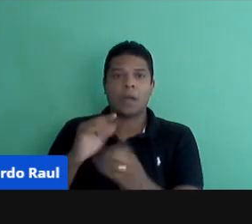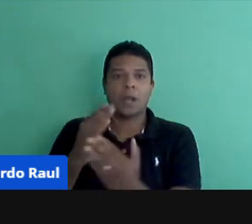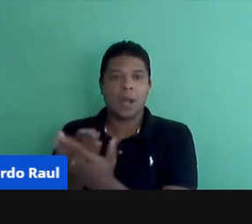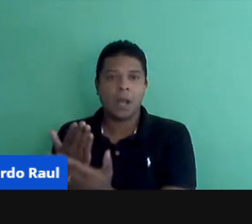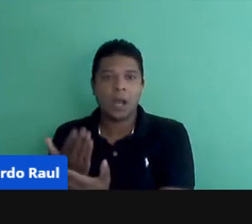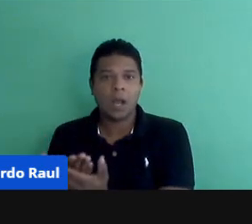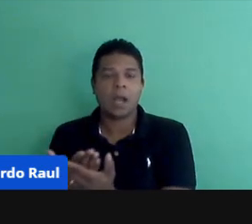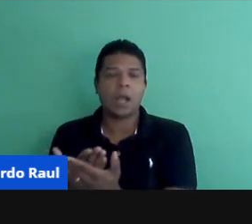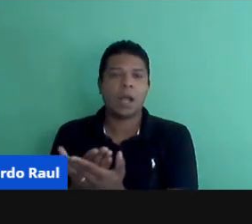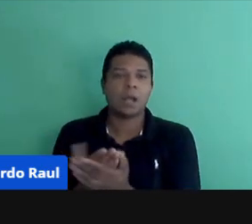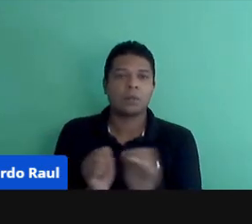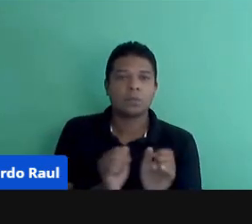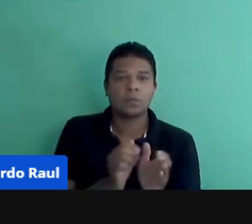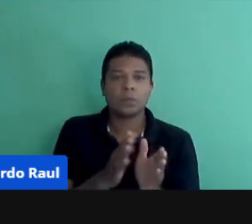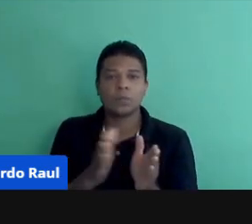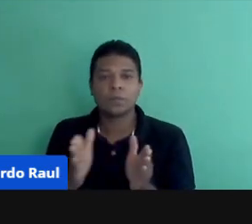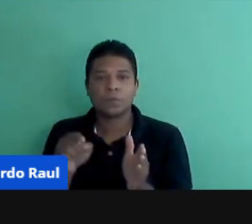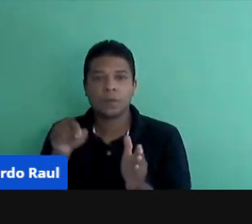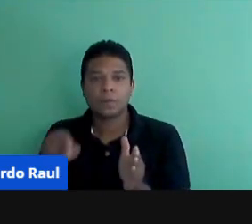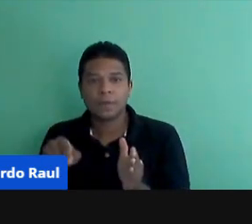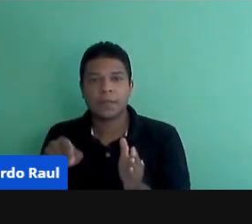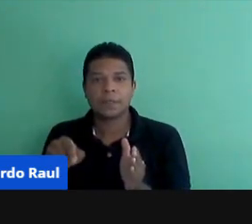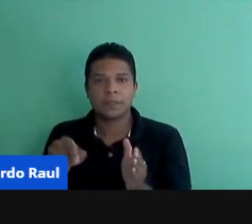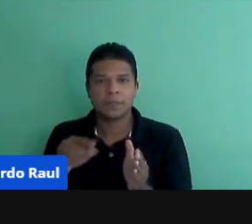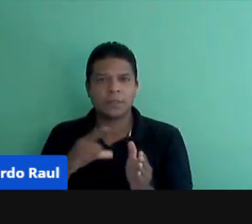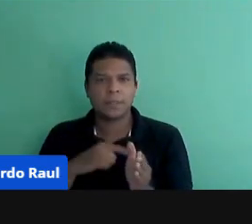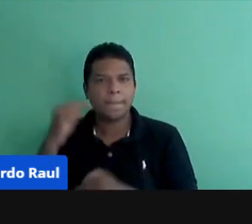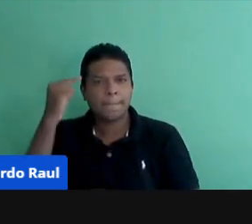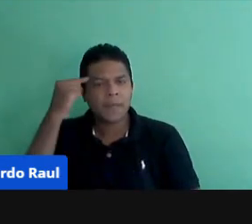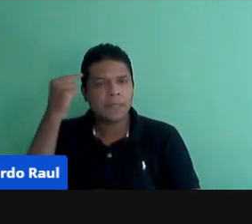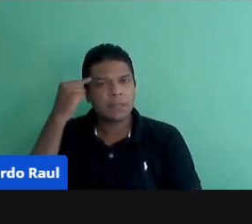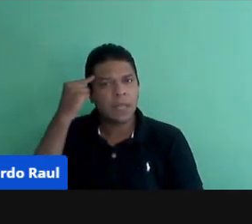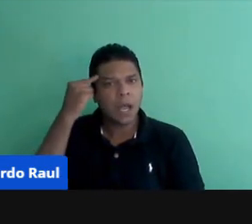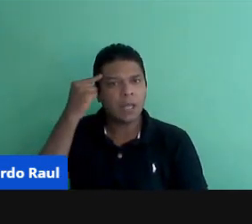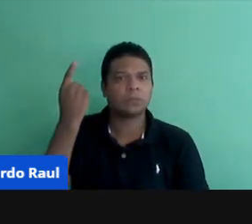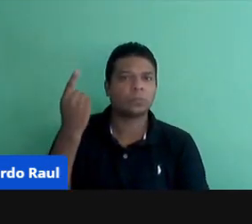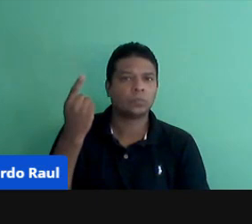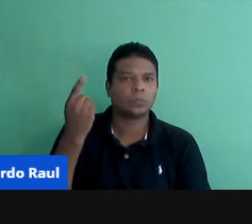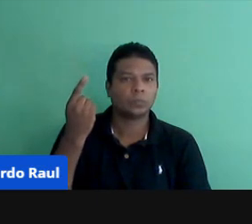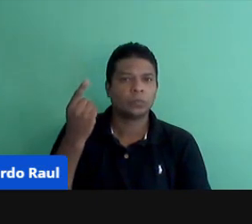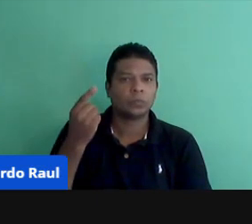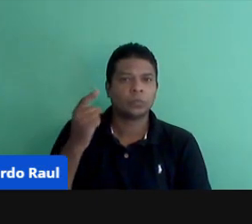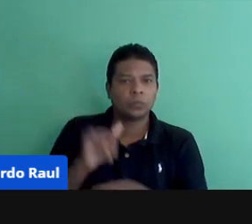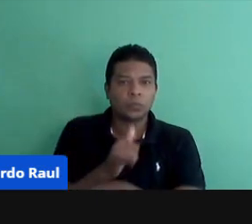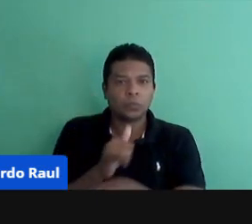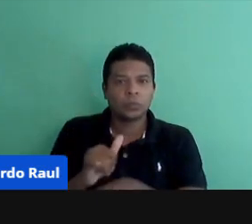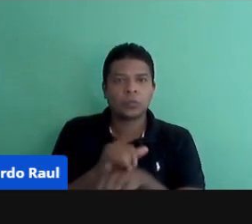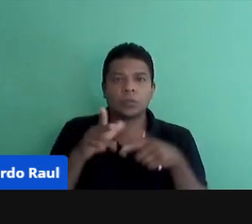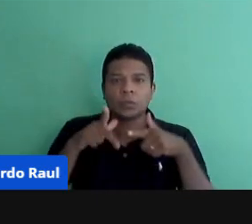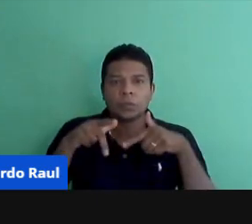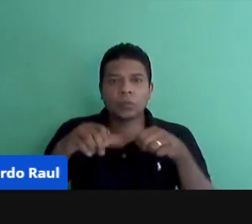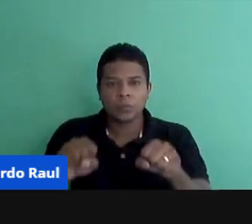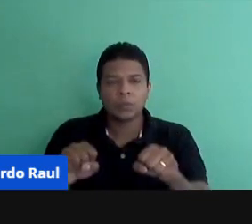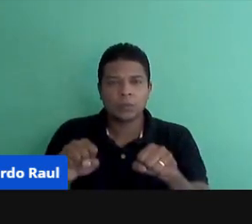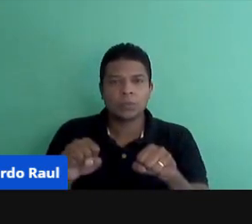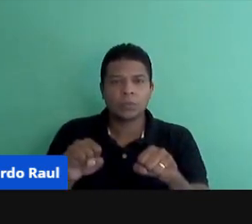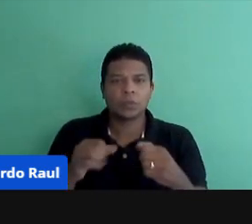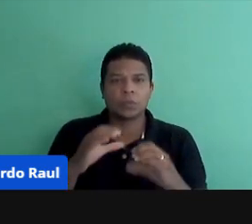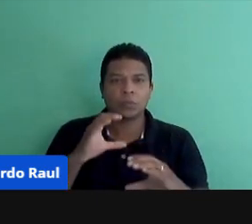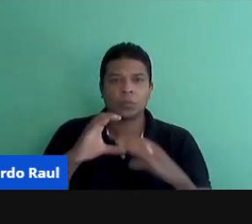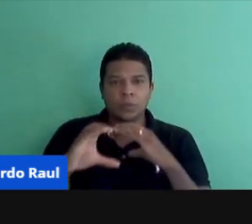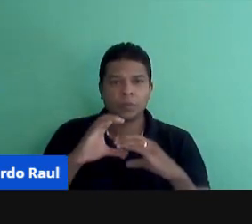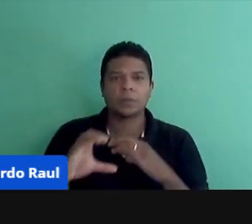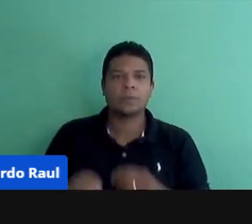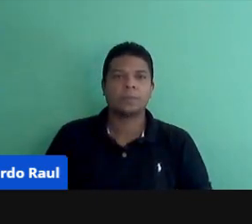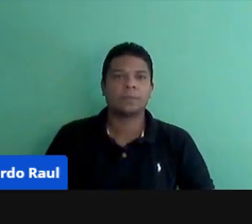ponto da aula, o final da aula é esse. Vocês têm pensado nesse tipo de marcador linguístico, assim, como estratégia comunicativa?